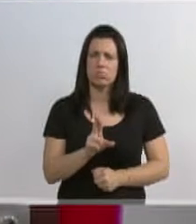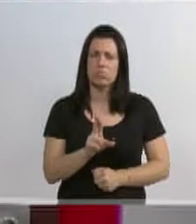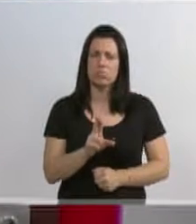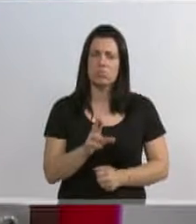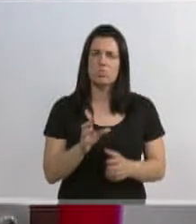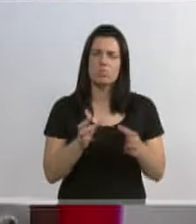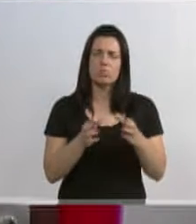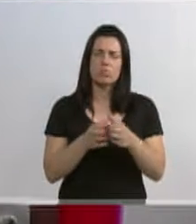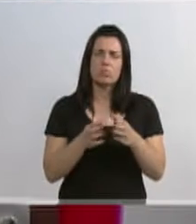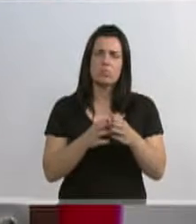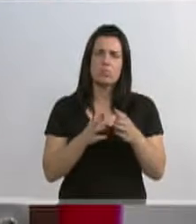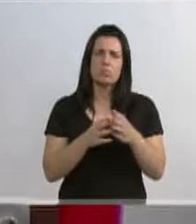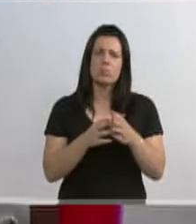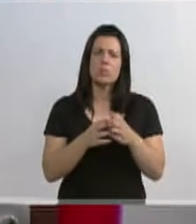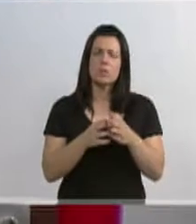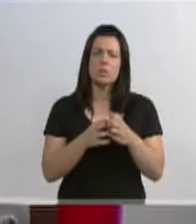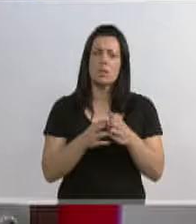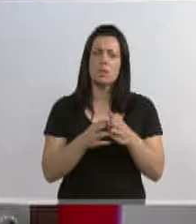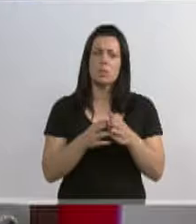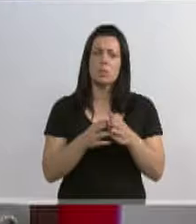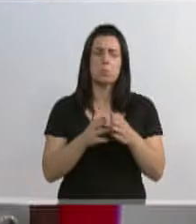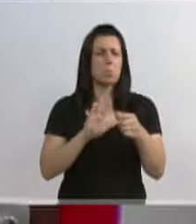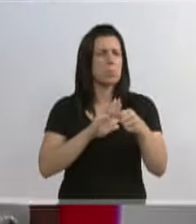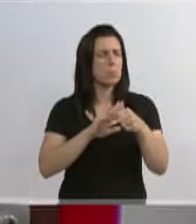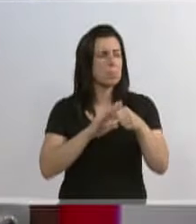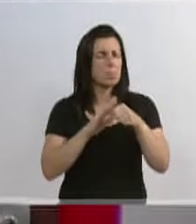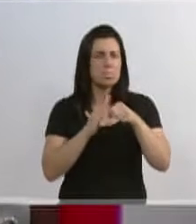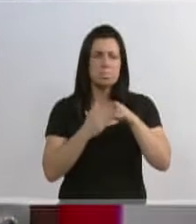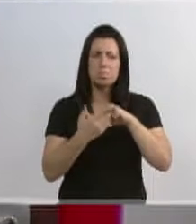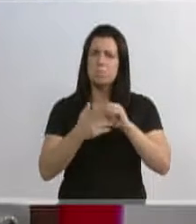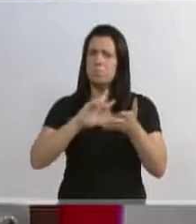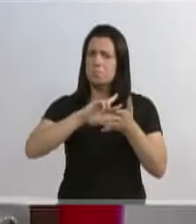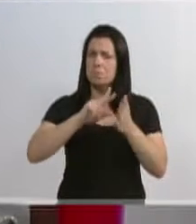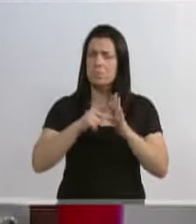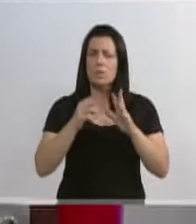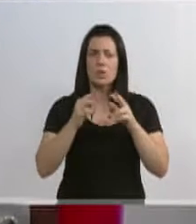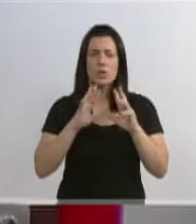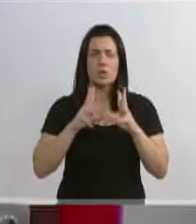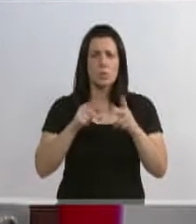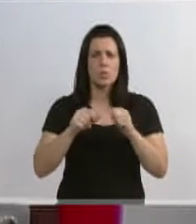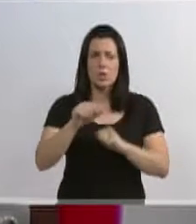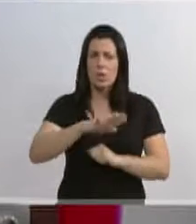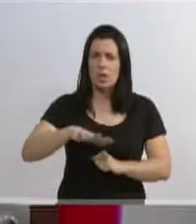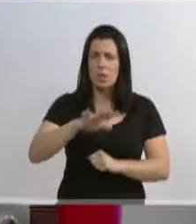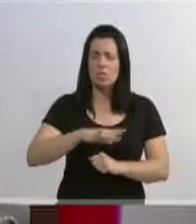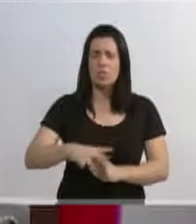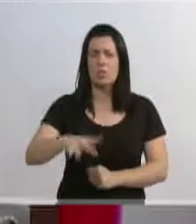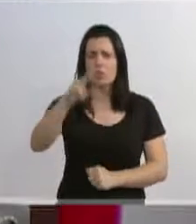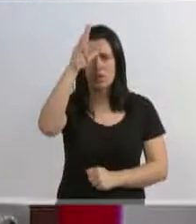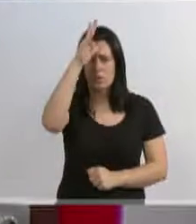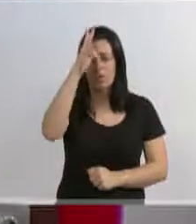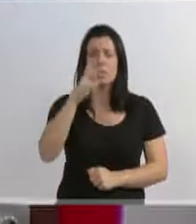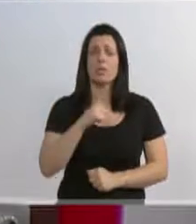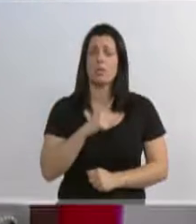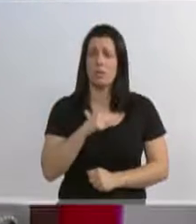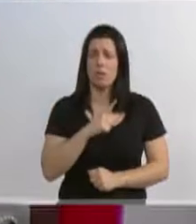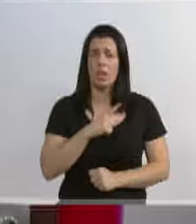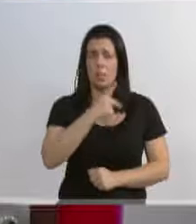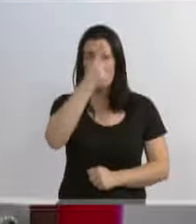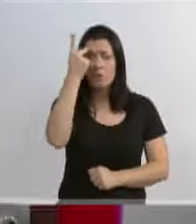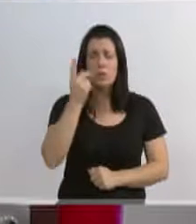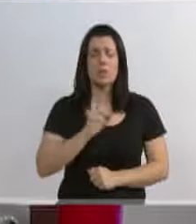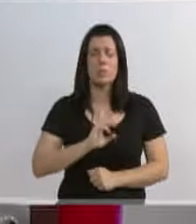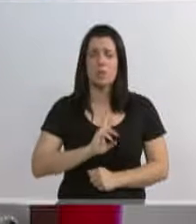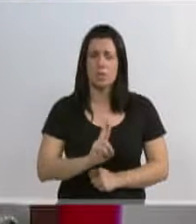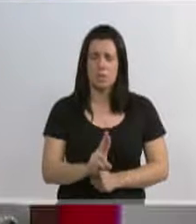Sarmento, tanto Itopabarega, Braço do Sul, então toda a região da Vila Itopava, existe alguém